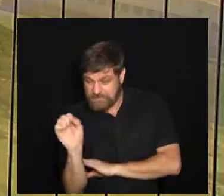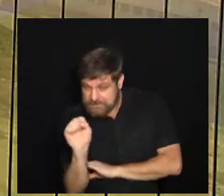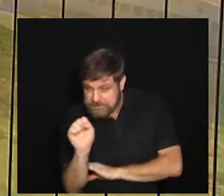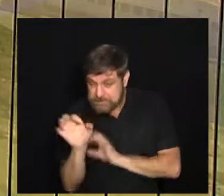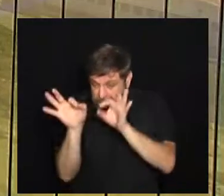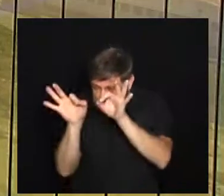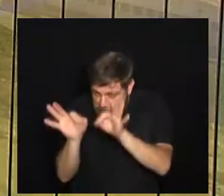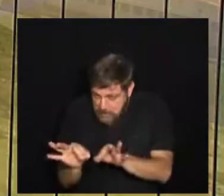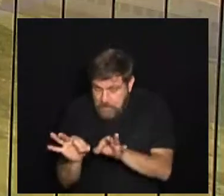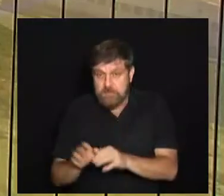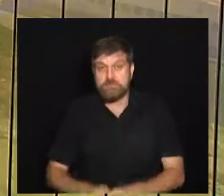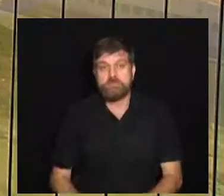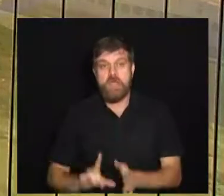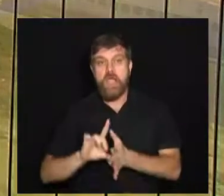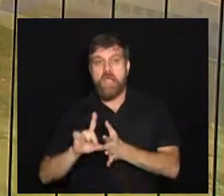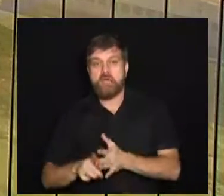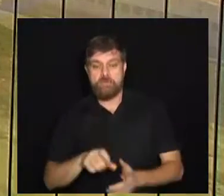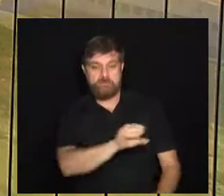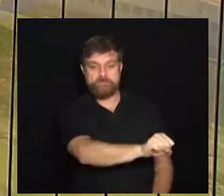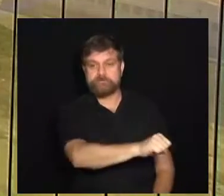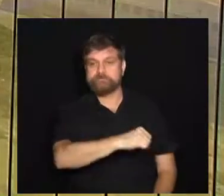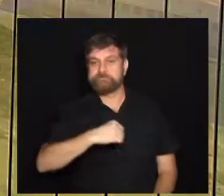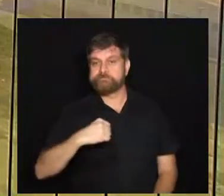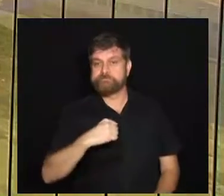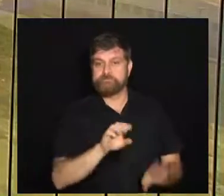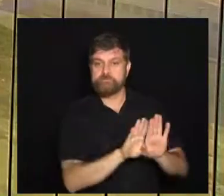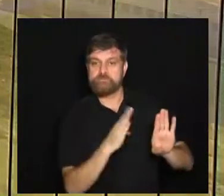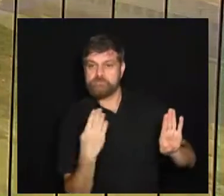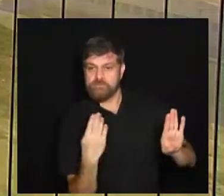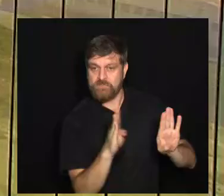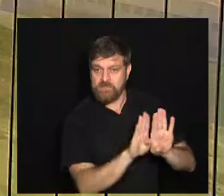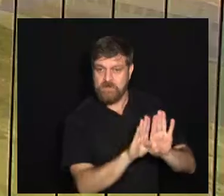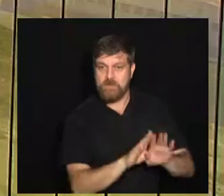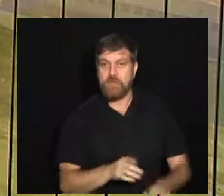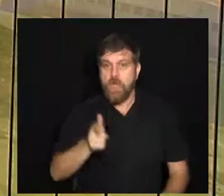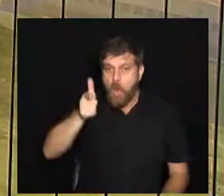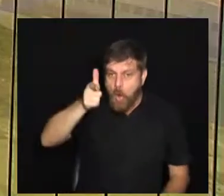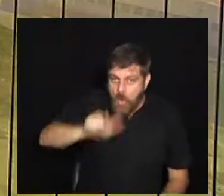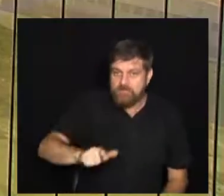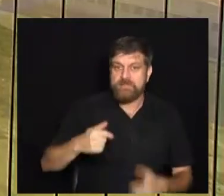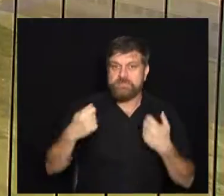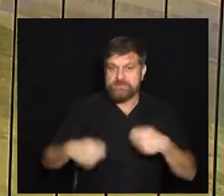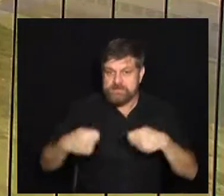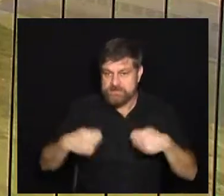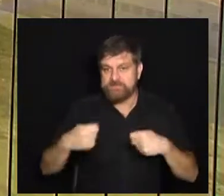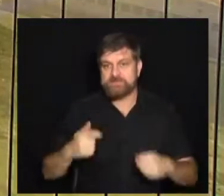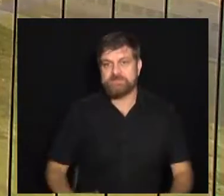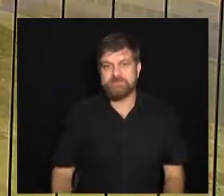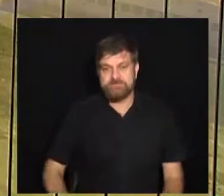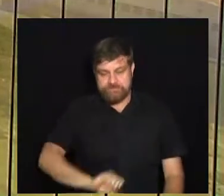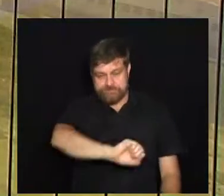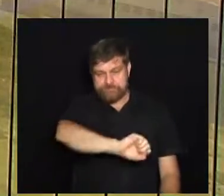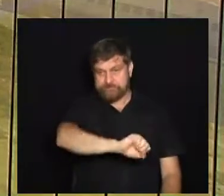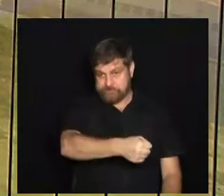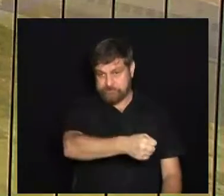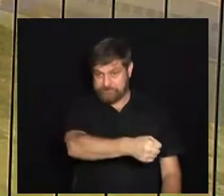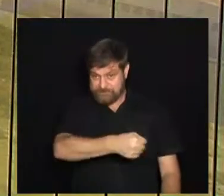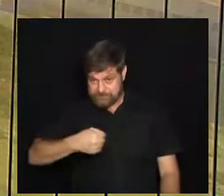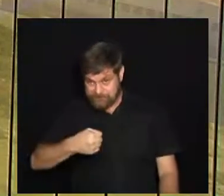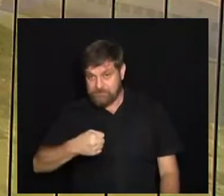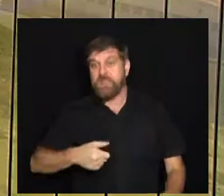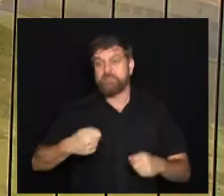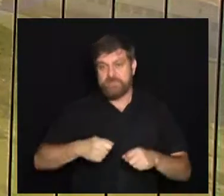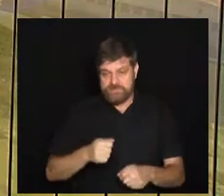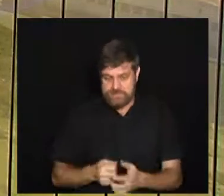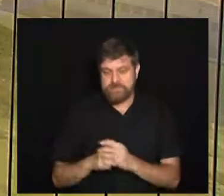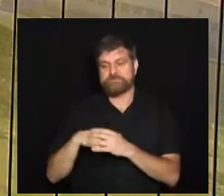segundos e esfreguei aí eu vou lá abro a maçaneta da porta preciso passar novamente o álcool gel se você abrir a maçaneta da porta com as mãos